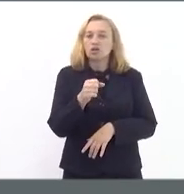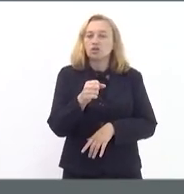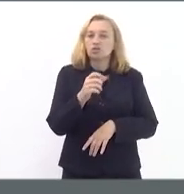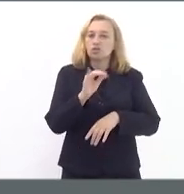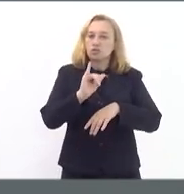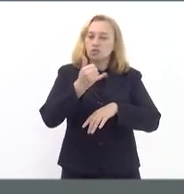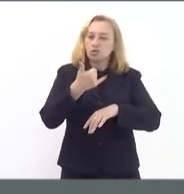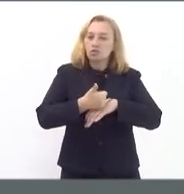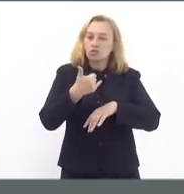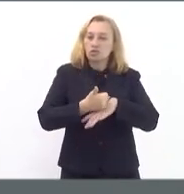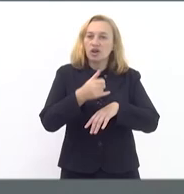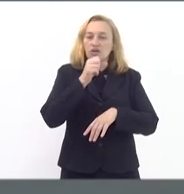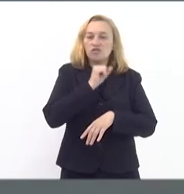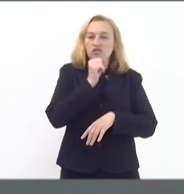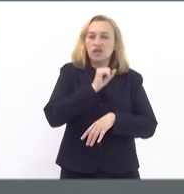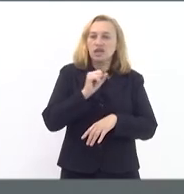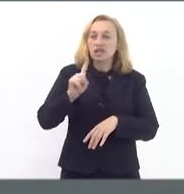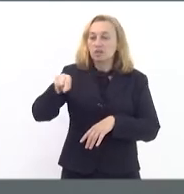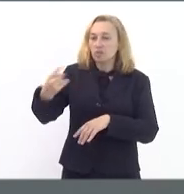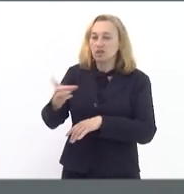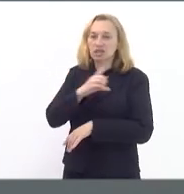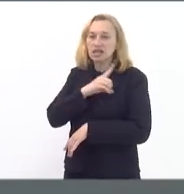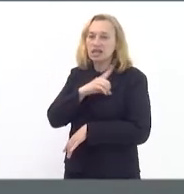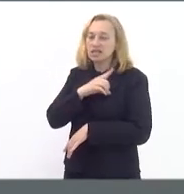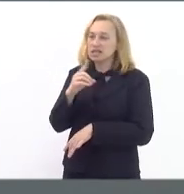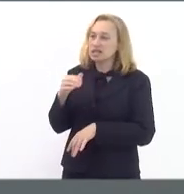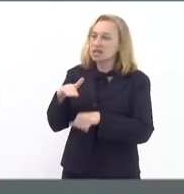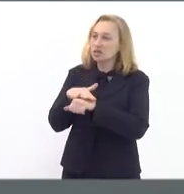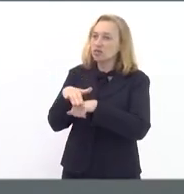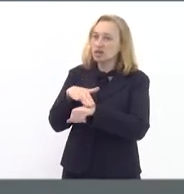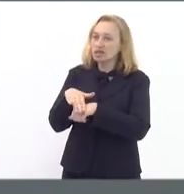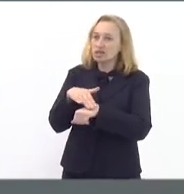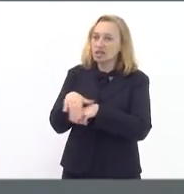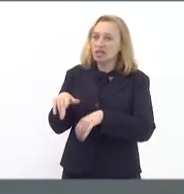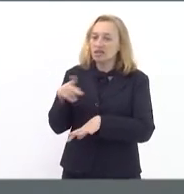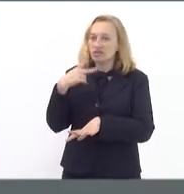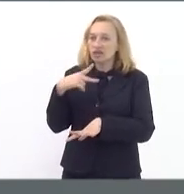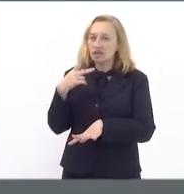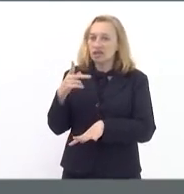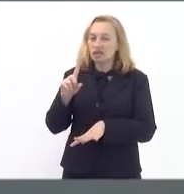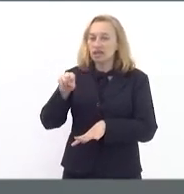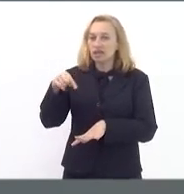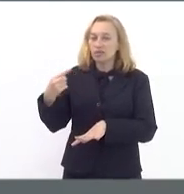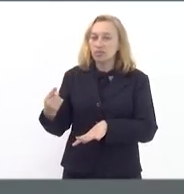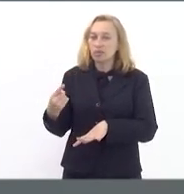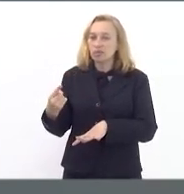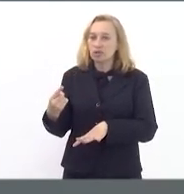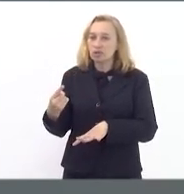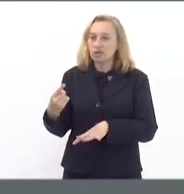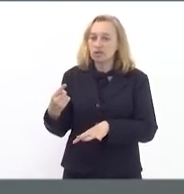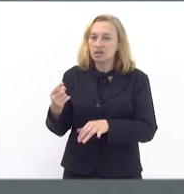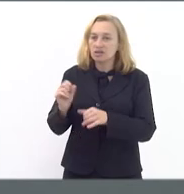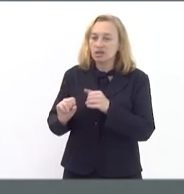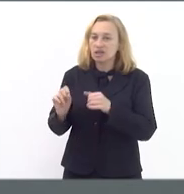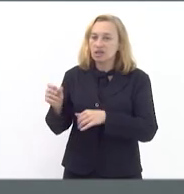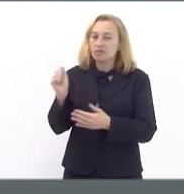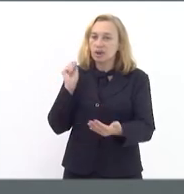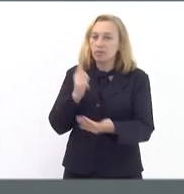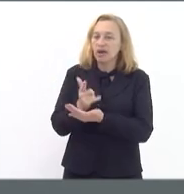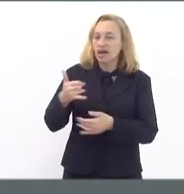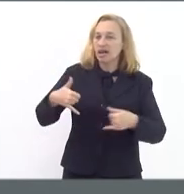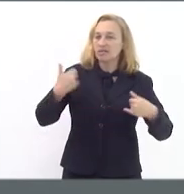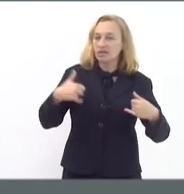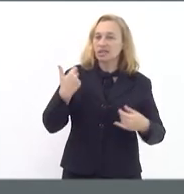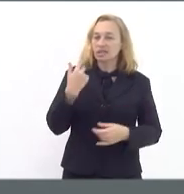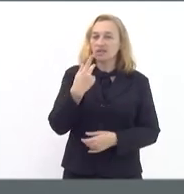ele falou que ele estava tentando se capitalizar para o aniversário da filha dele então não é